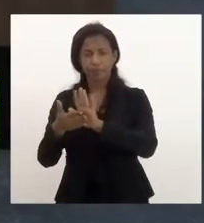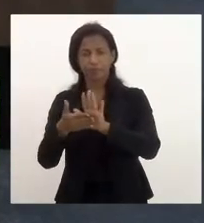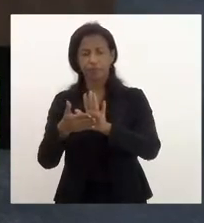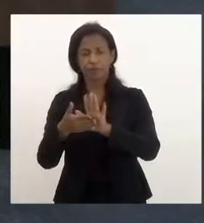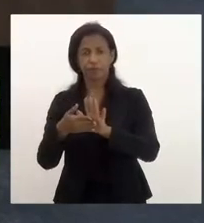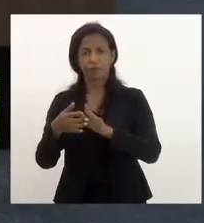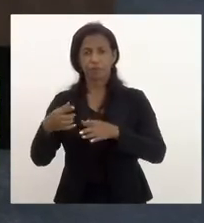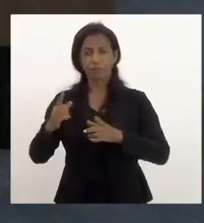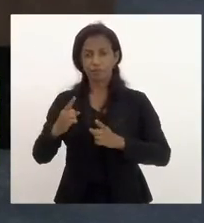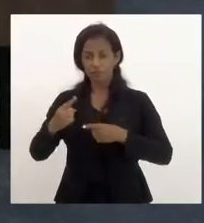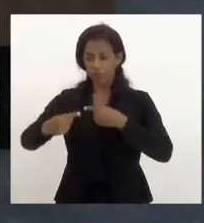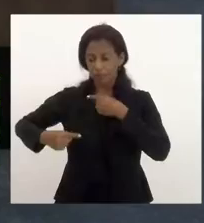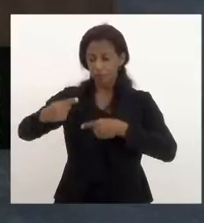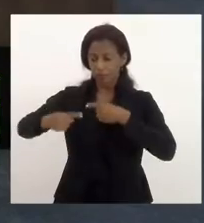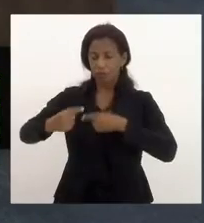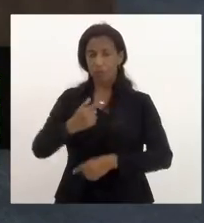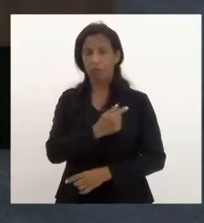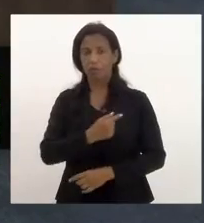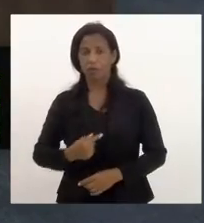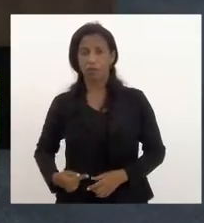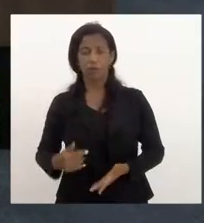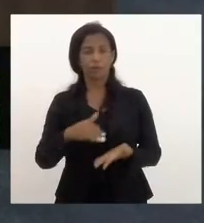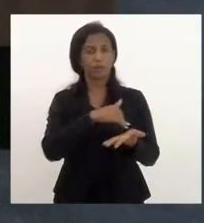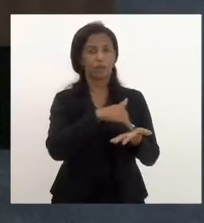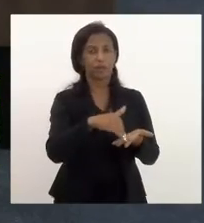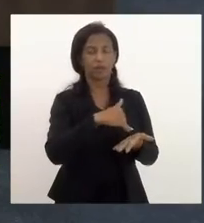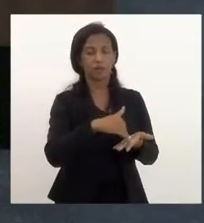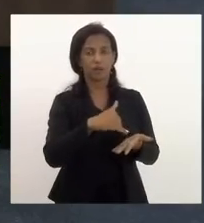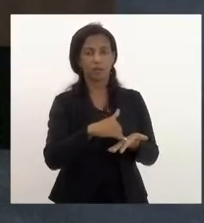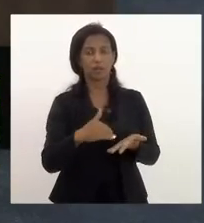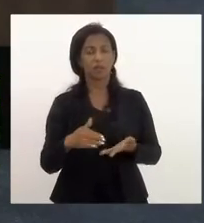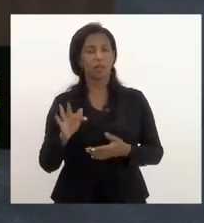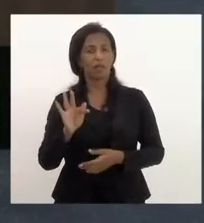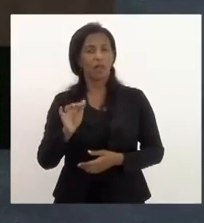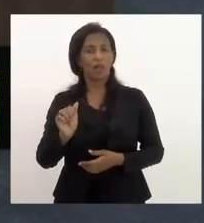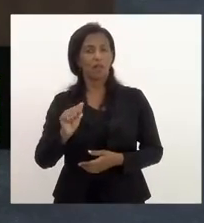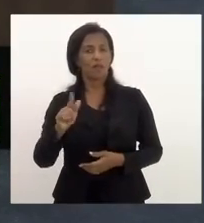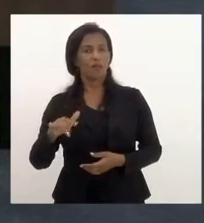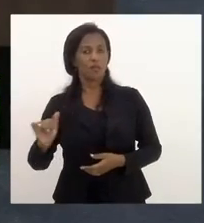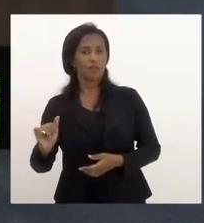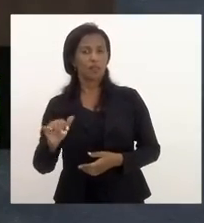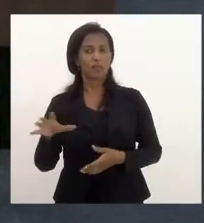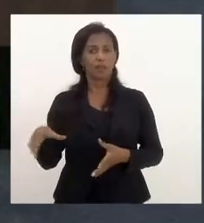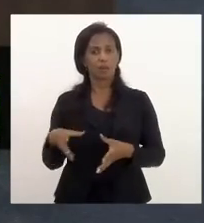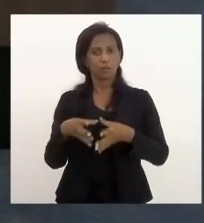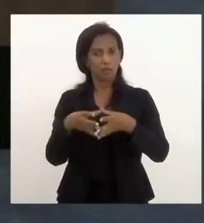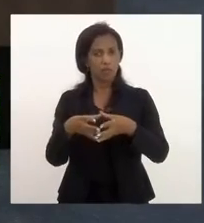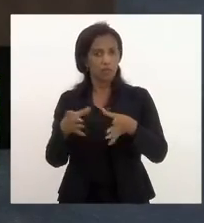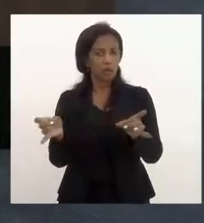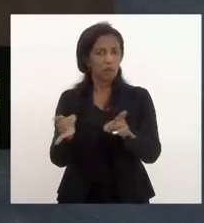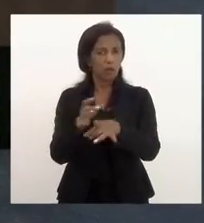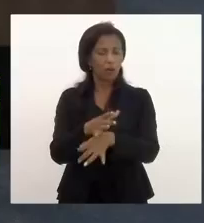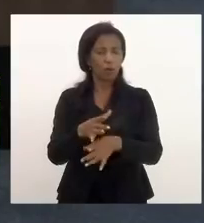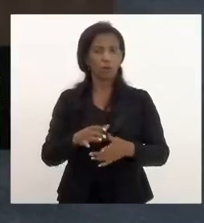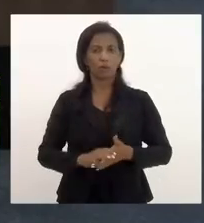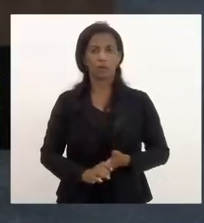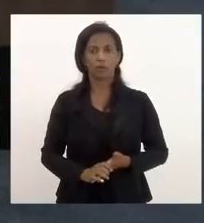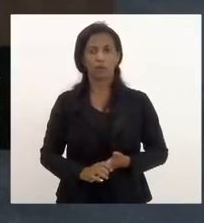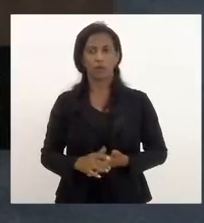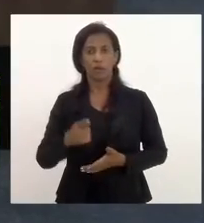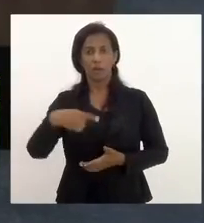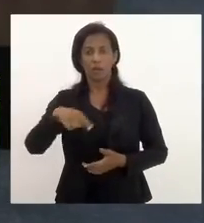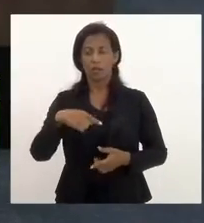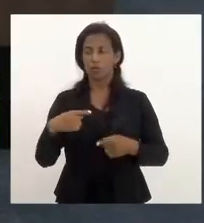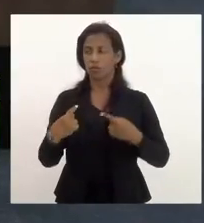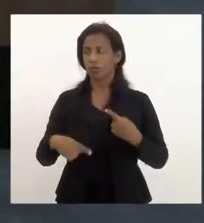sendo discutidas pelo governo pela secretaria de fazenda para que elas estejam bem sucedidos ela eu